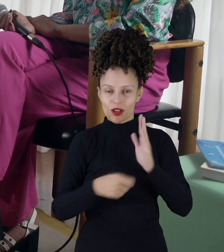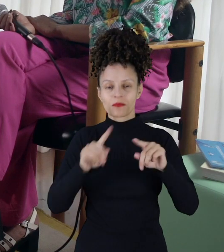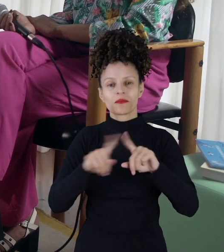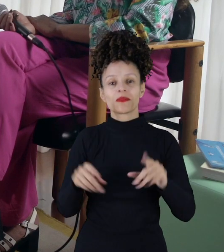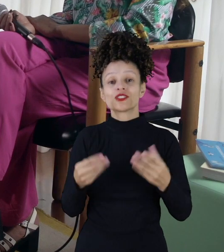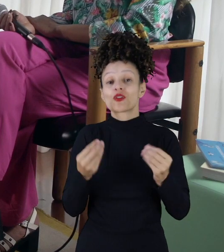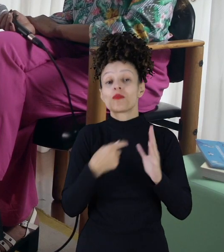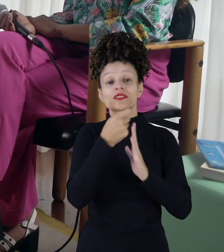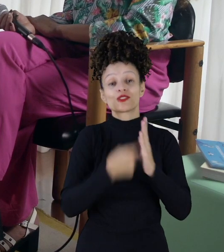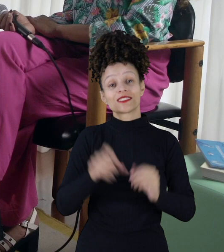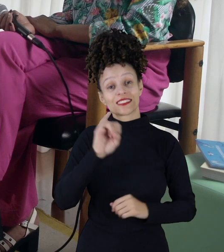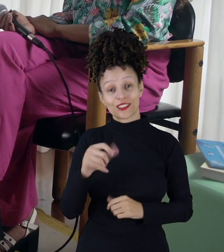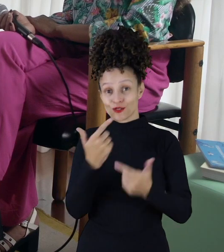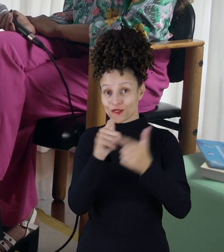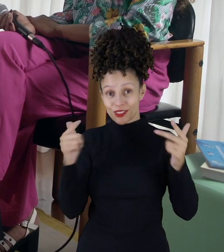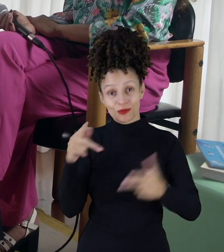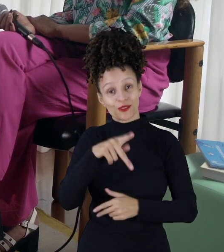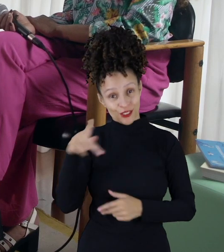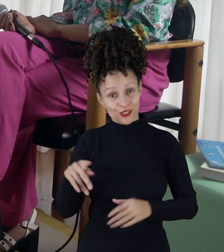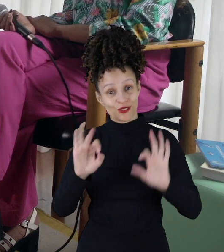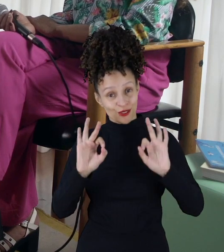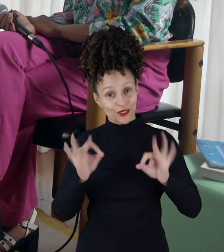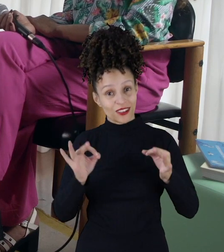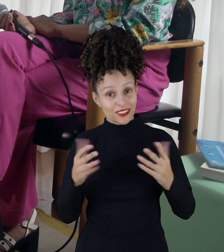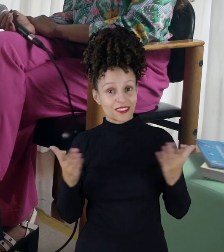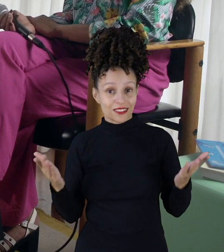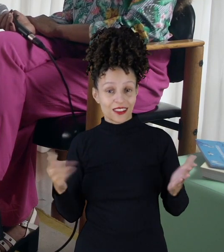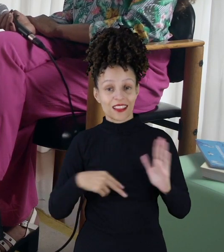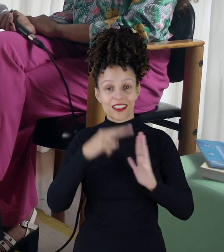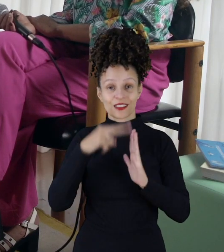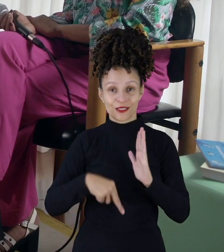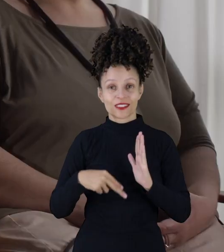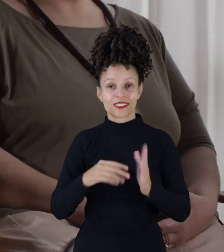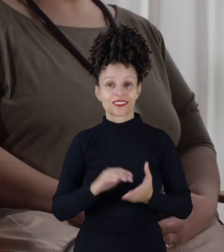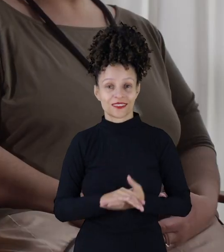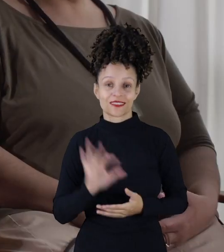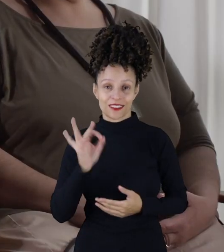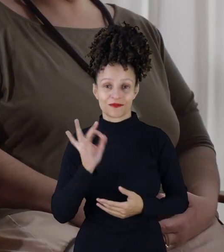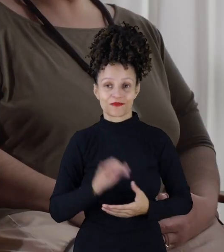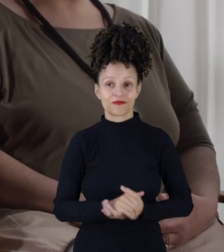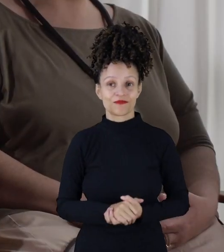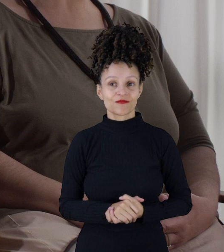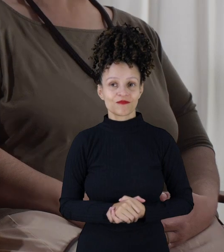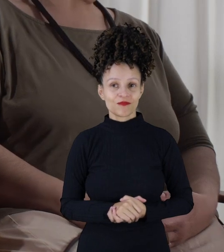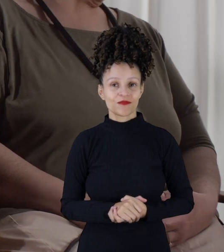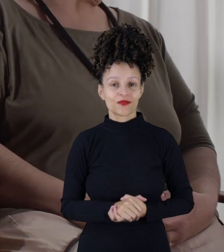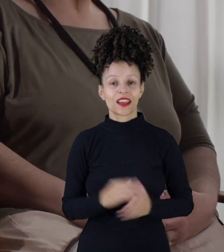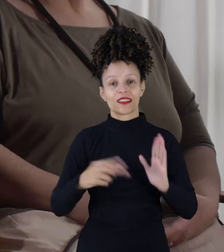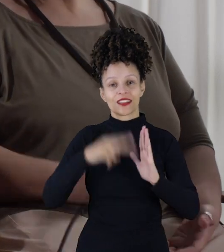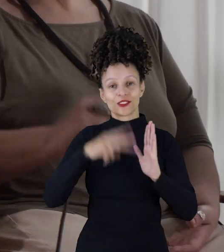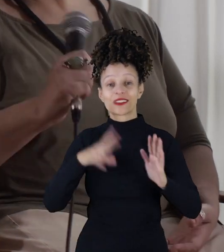nós, escritoras, mas o que seria das escritoras se não fossem as professoras leitoras,